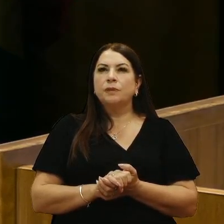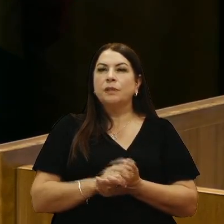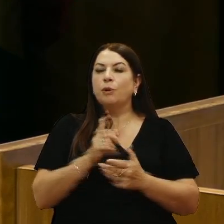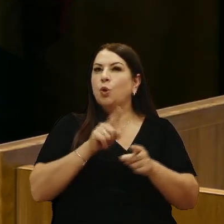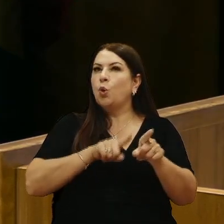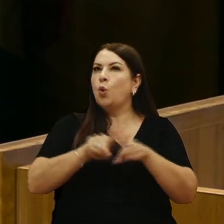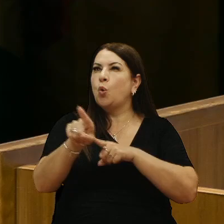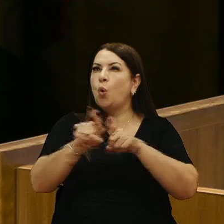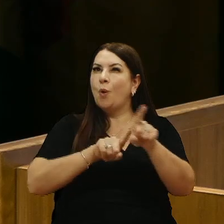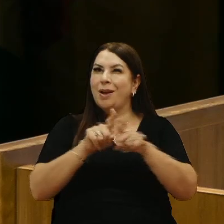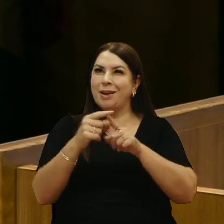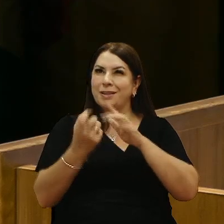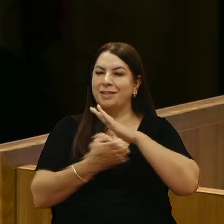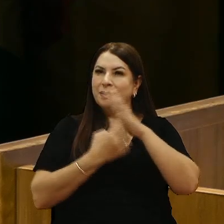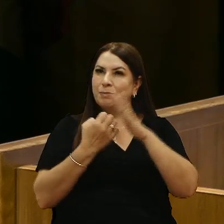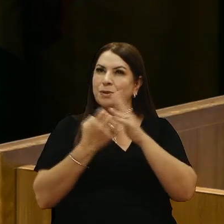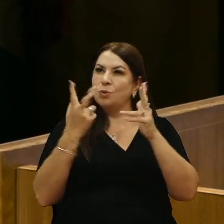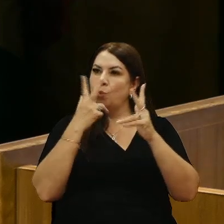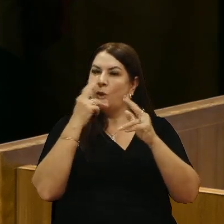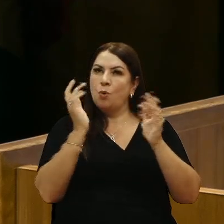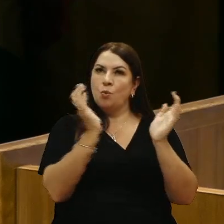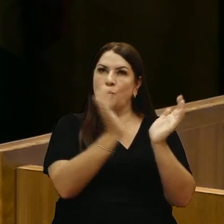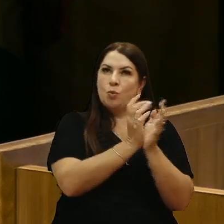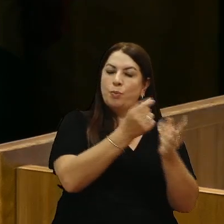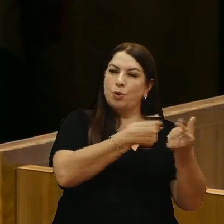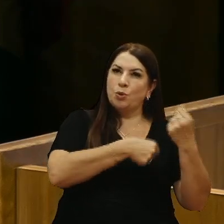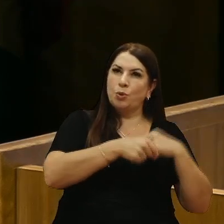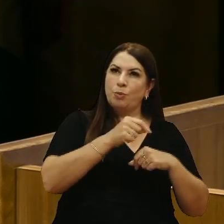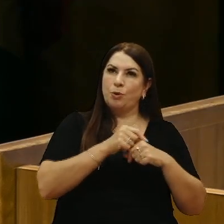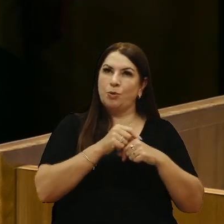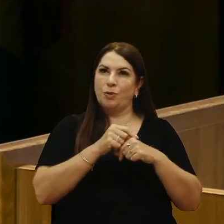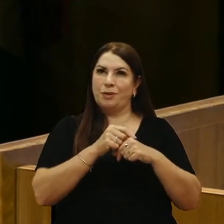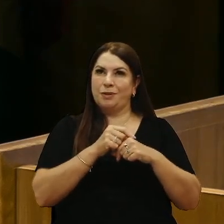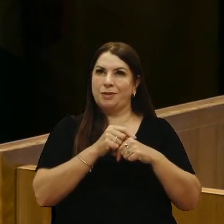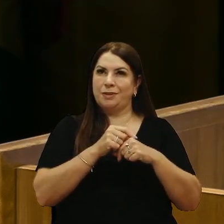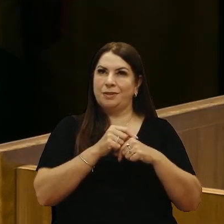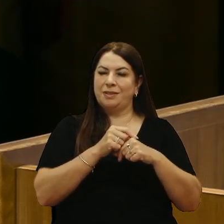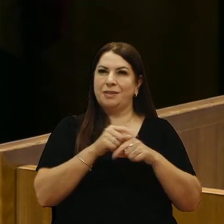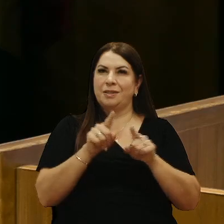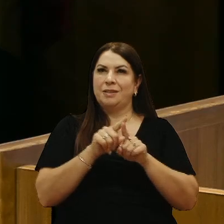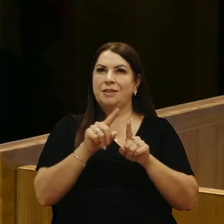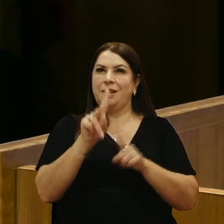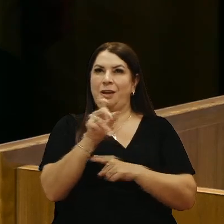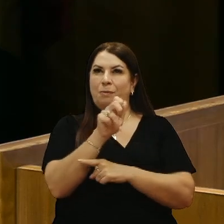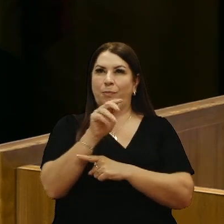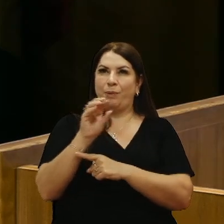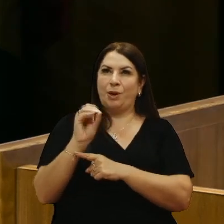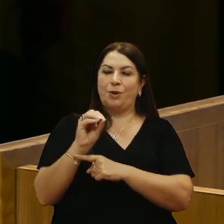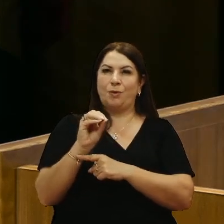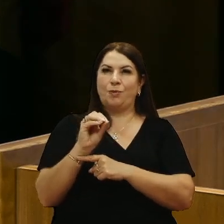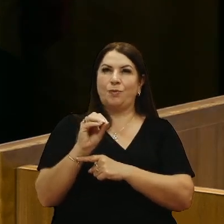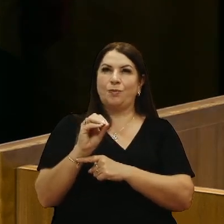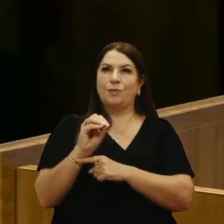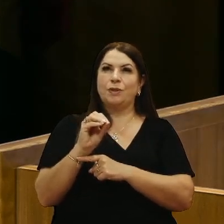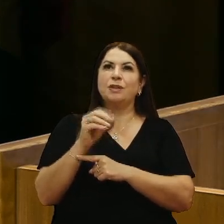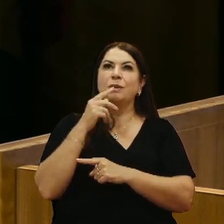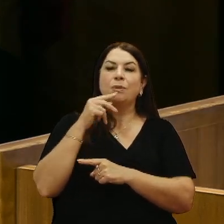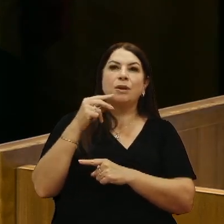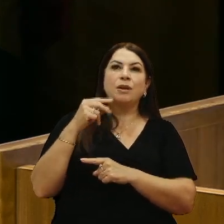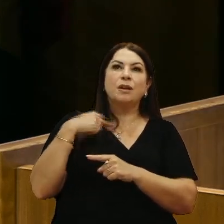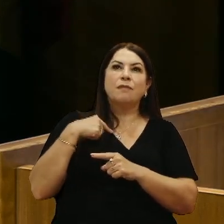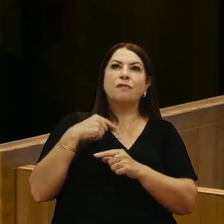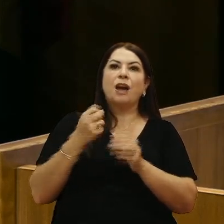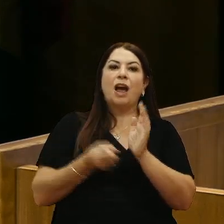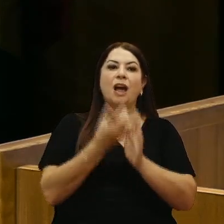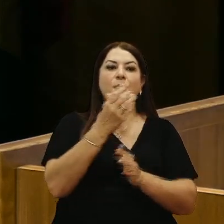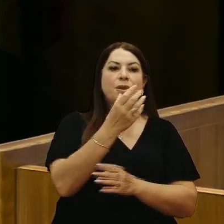concorrência entre empresas do mesmo grupo econômico em pregões eletrônicos. O Fantinel vai lá, abre 3